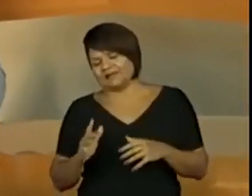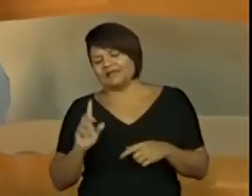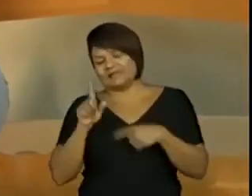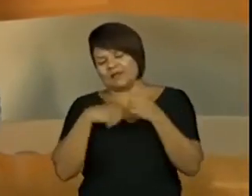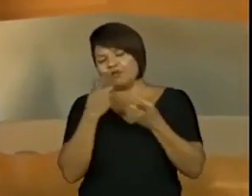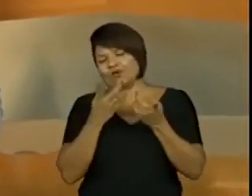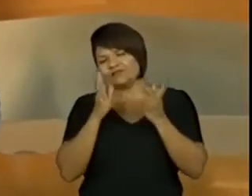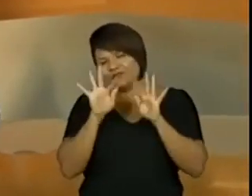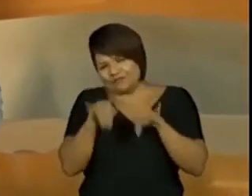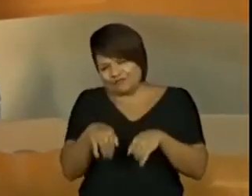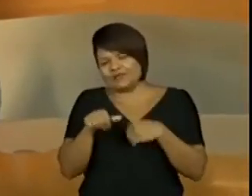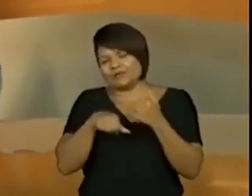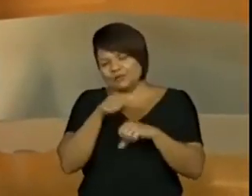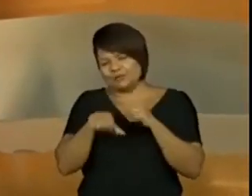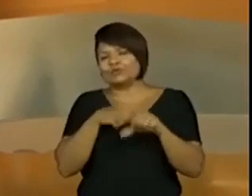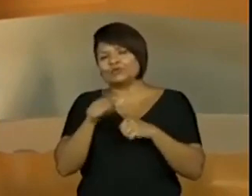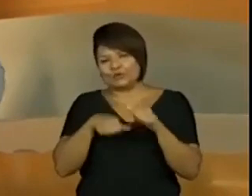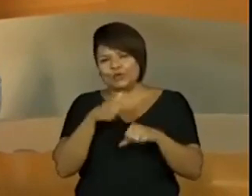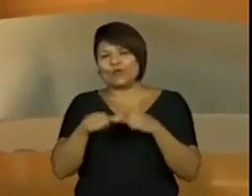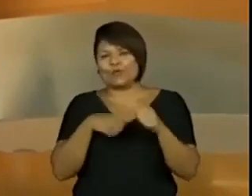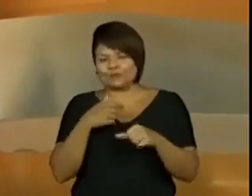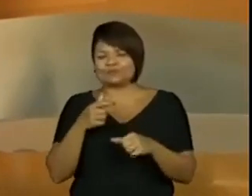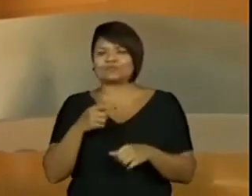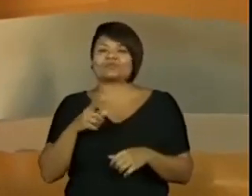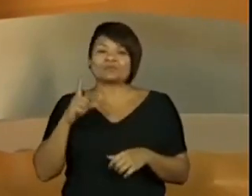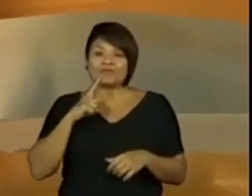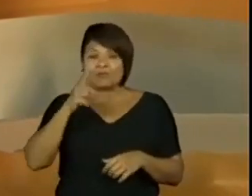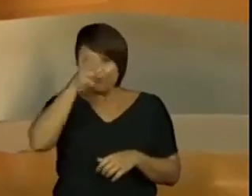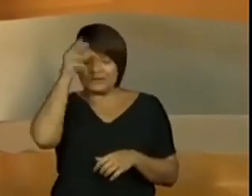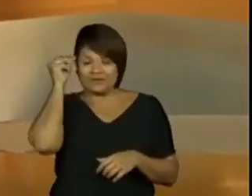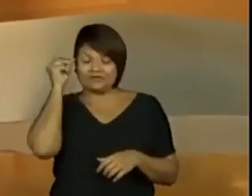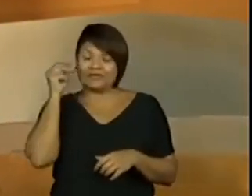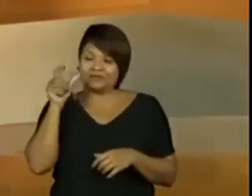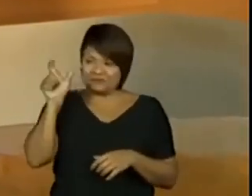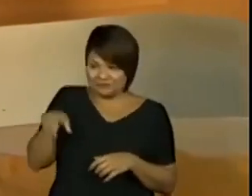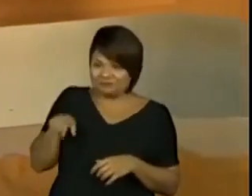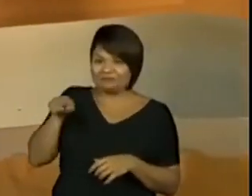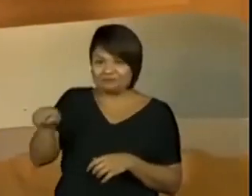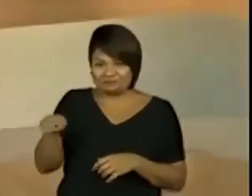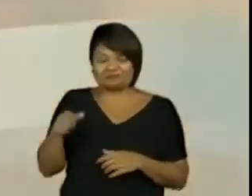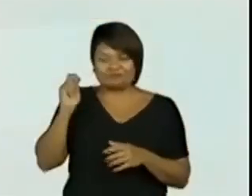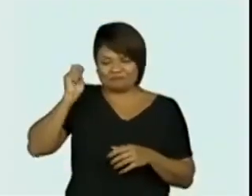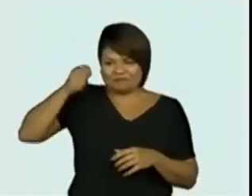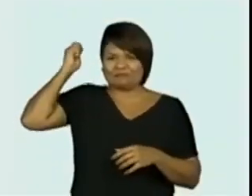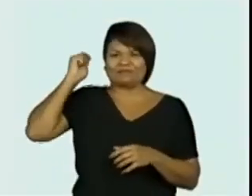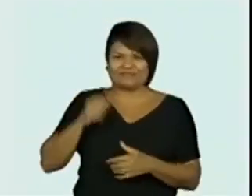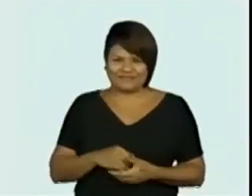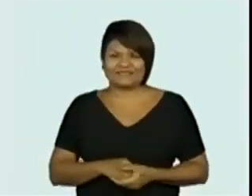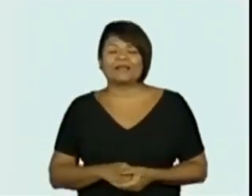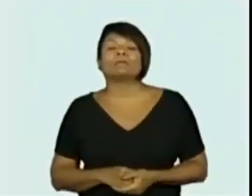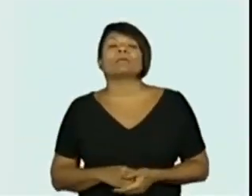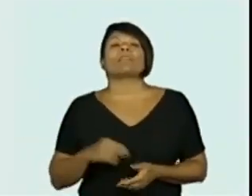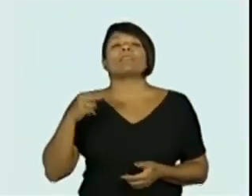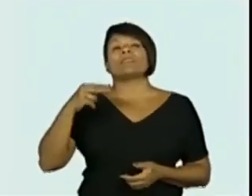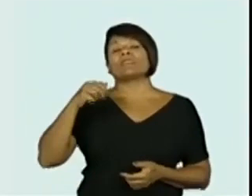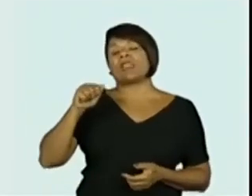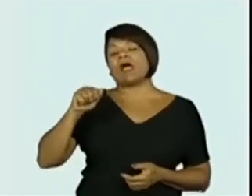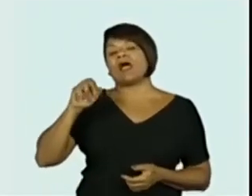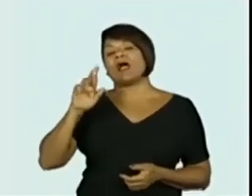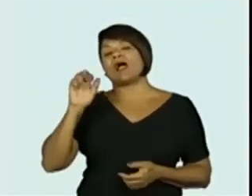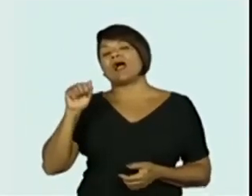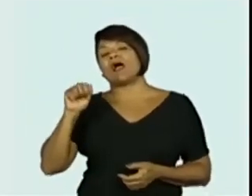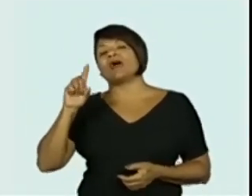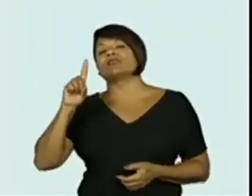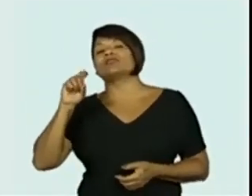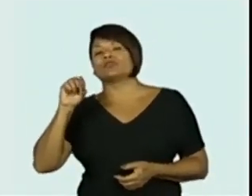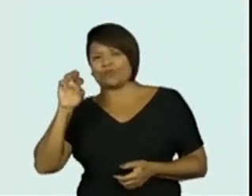é a mudança do nome da cidade, decretada inclusive pelo prefeito. O narrador, ele tanto pode